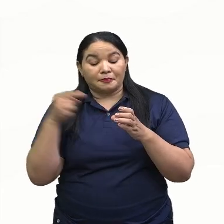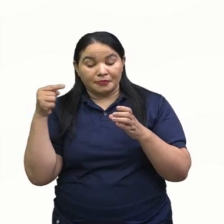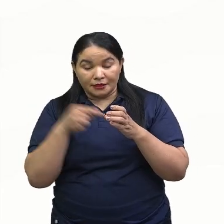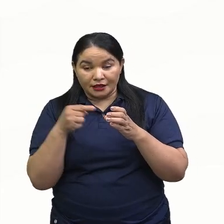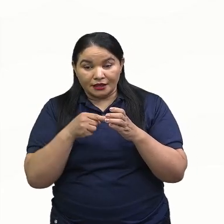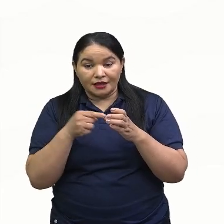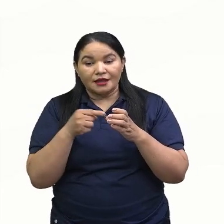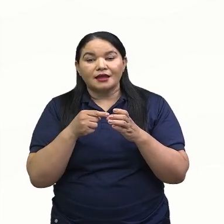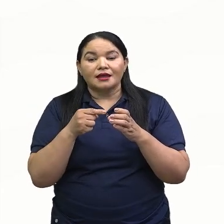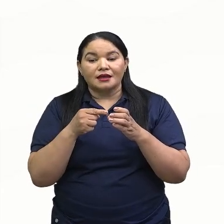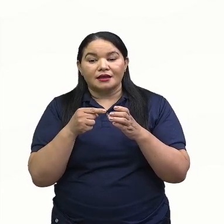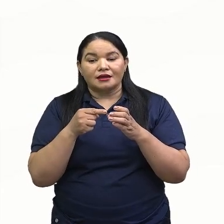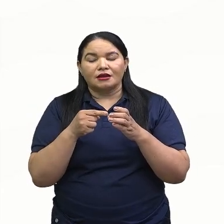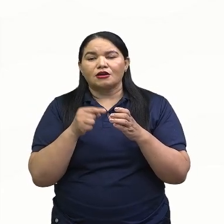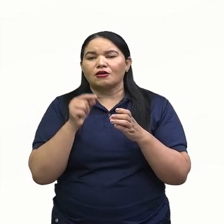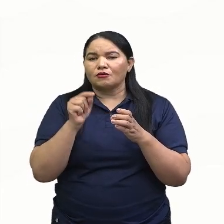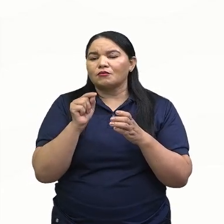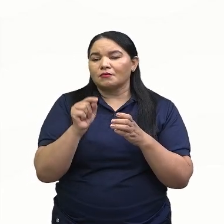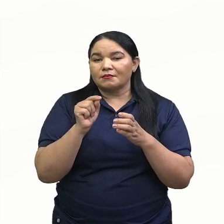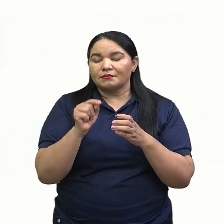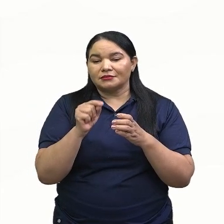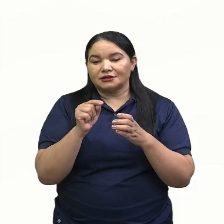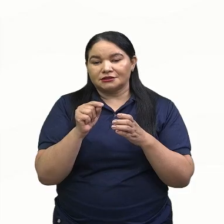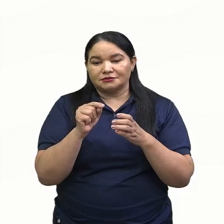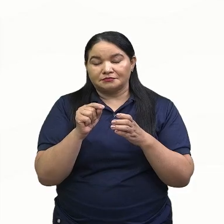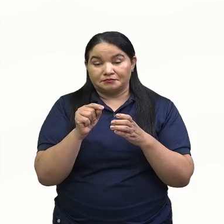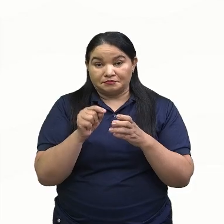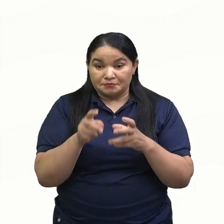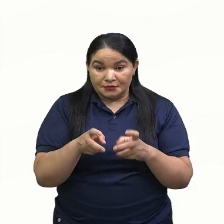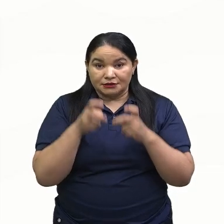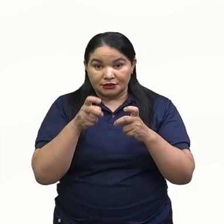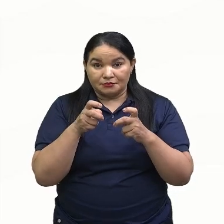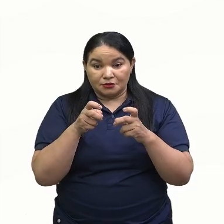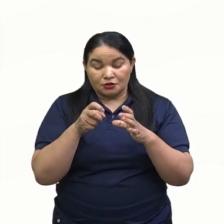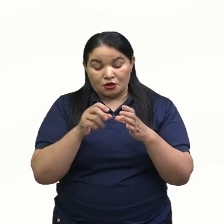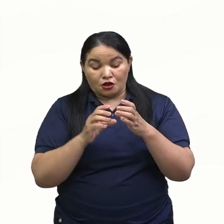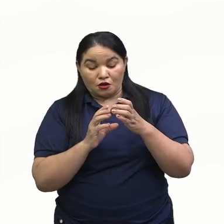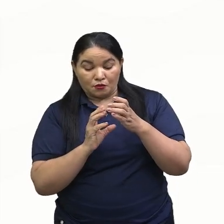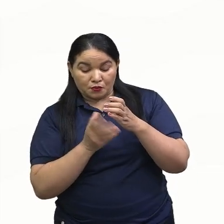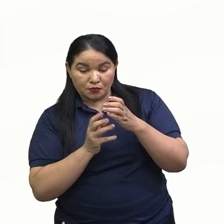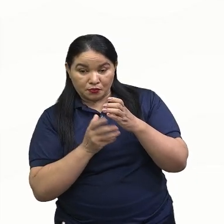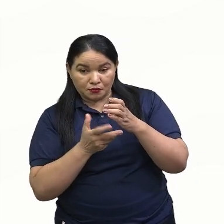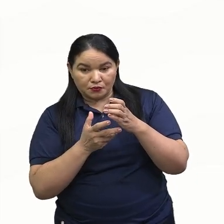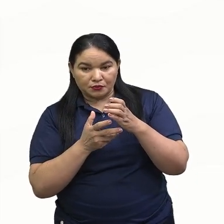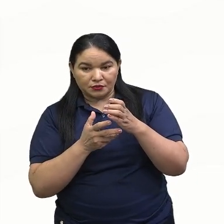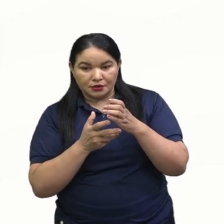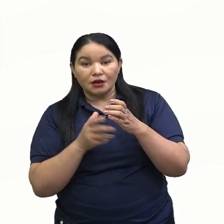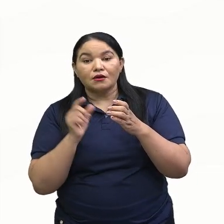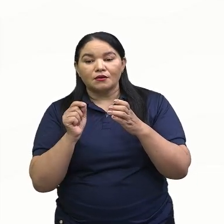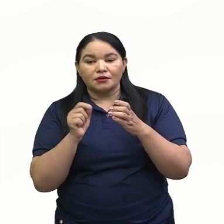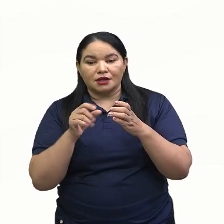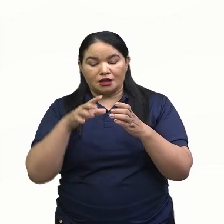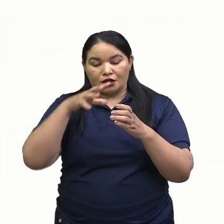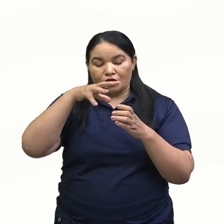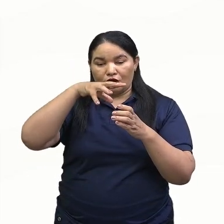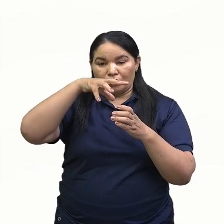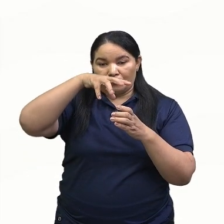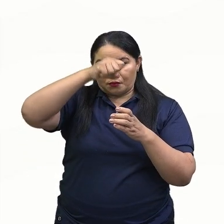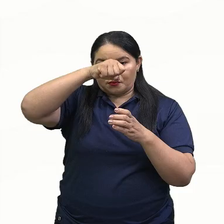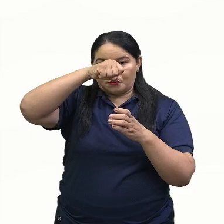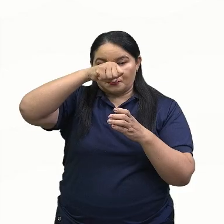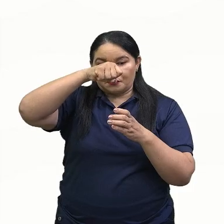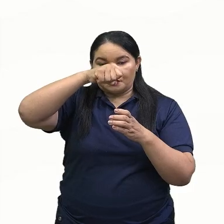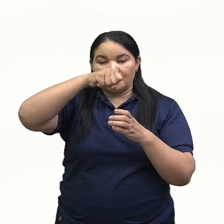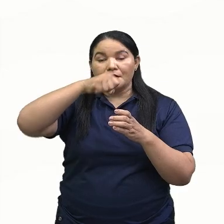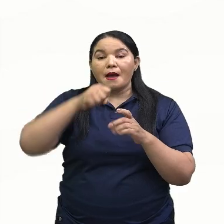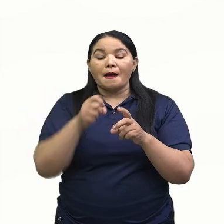receptor. Aí você observa, para a lâmpada, ela está desligada. Então, observem